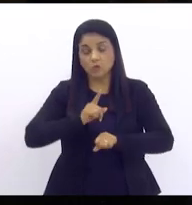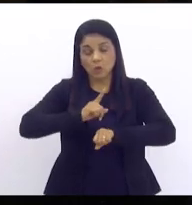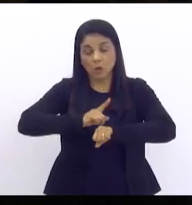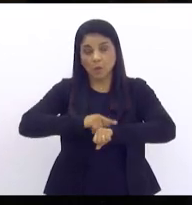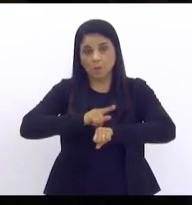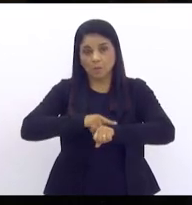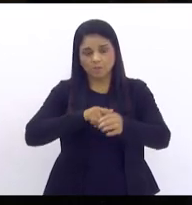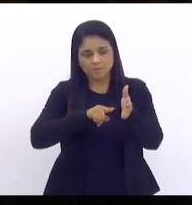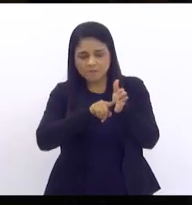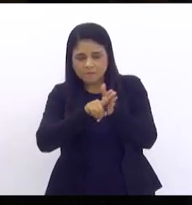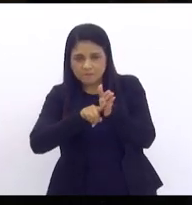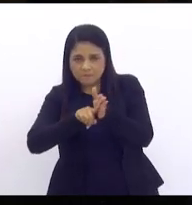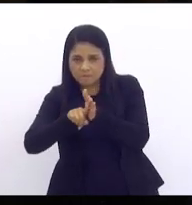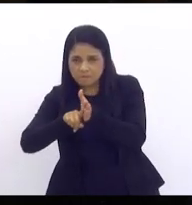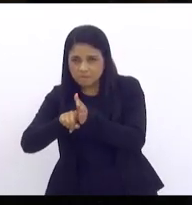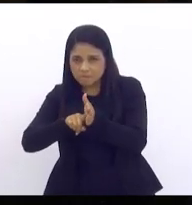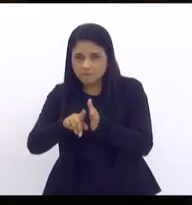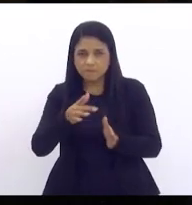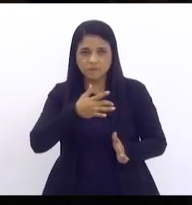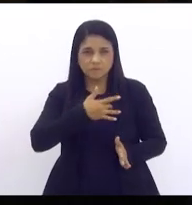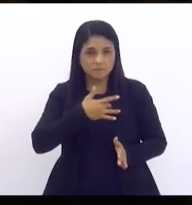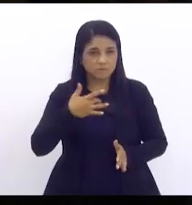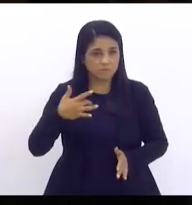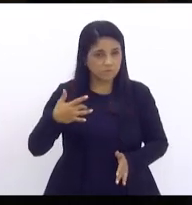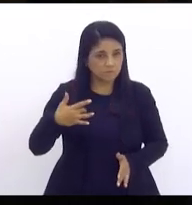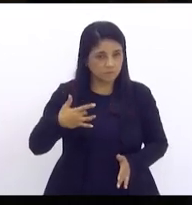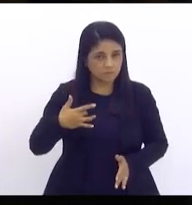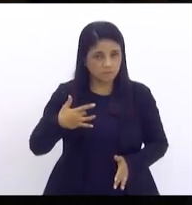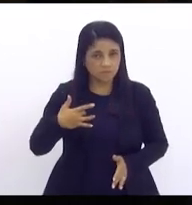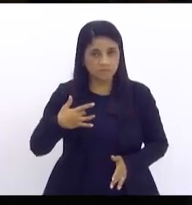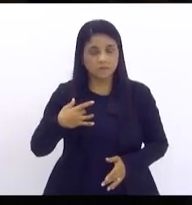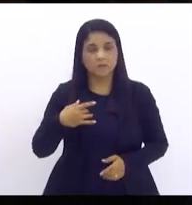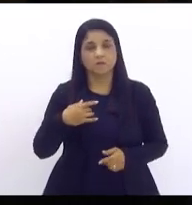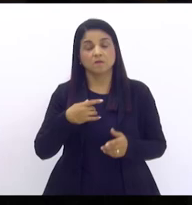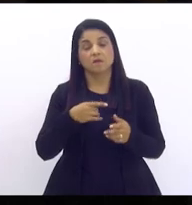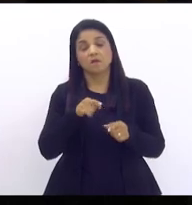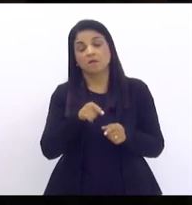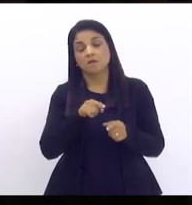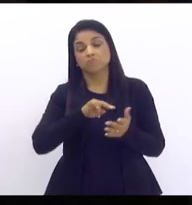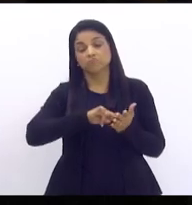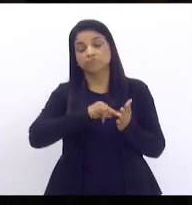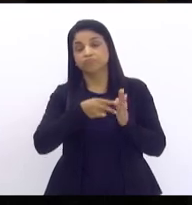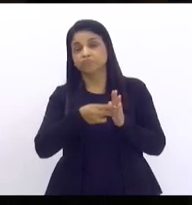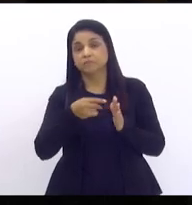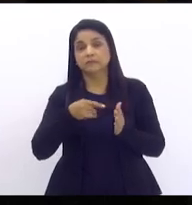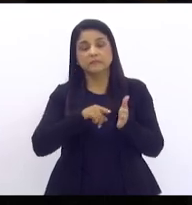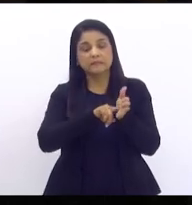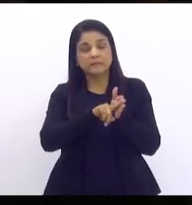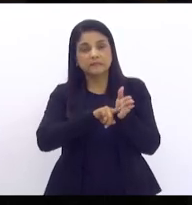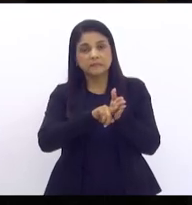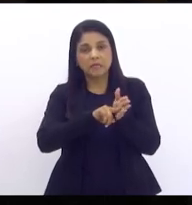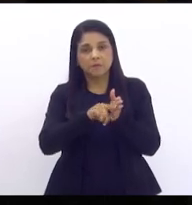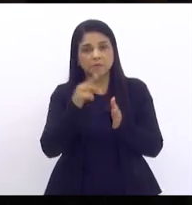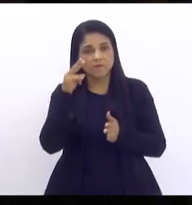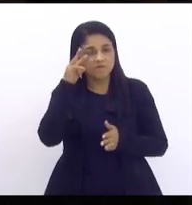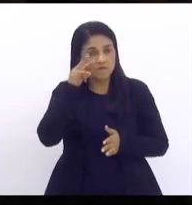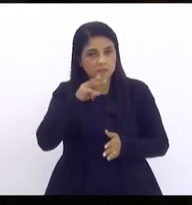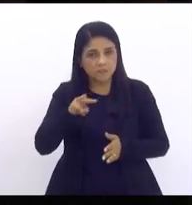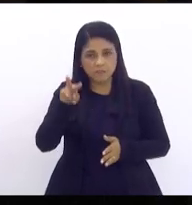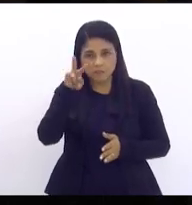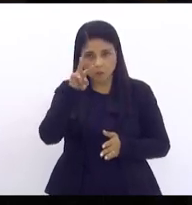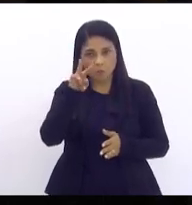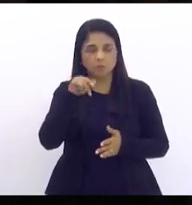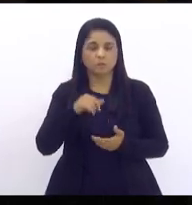de saúde, e lá o exame de saúde é exame de vista e de força motriz, praticamente, nada mais é